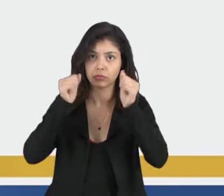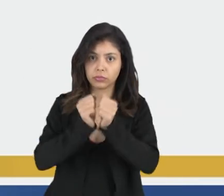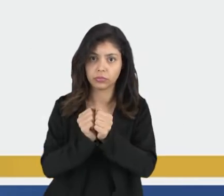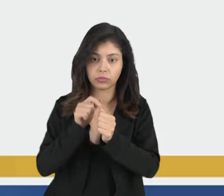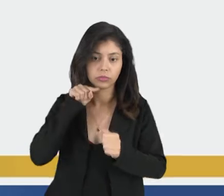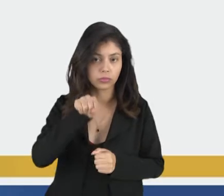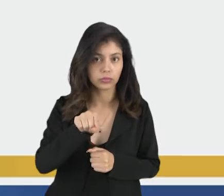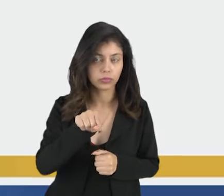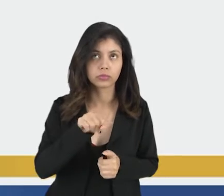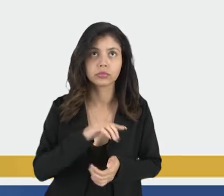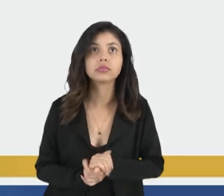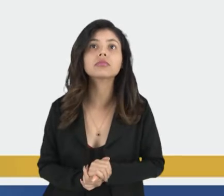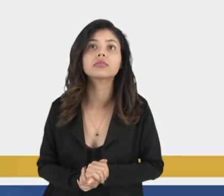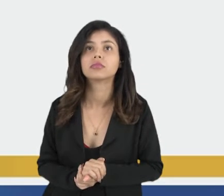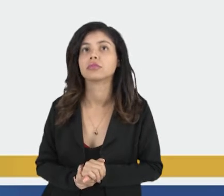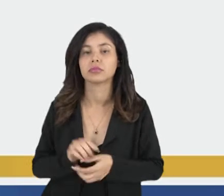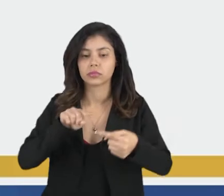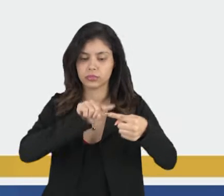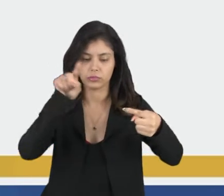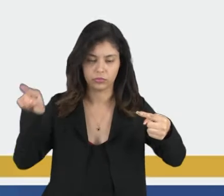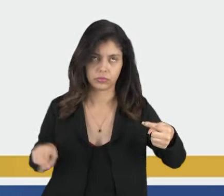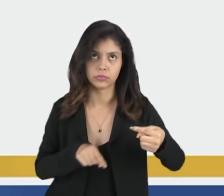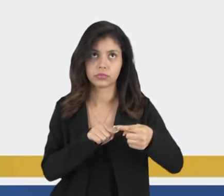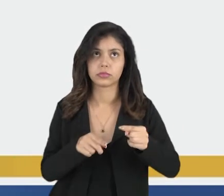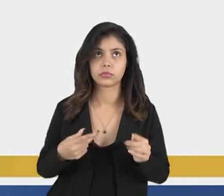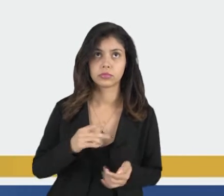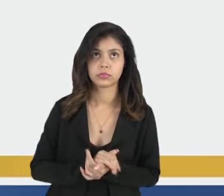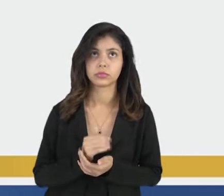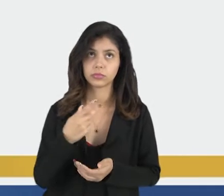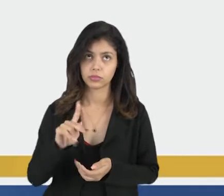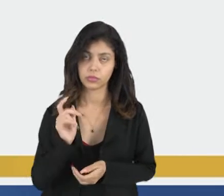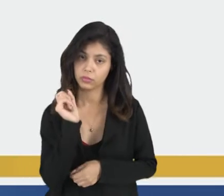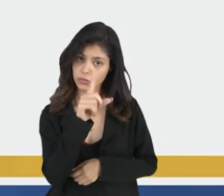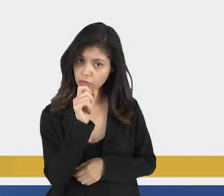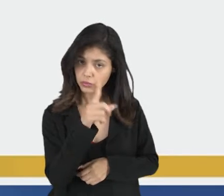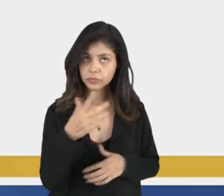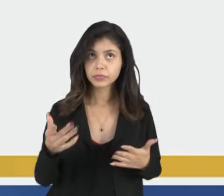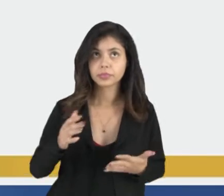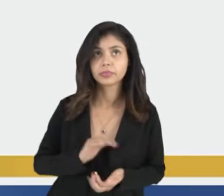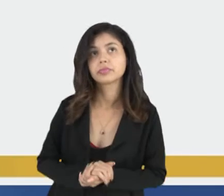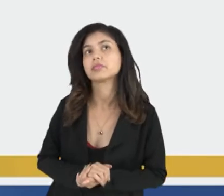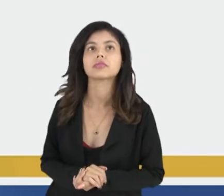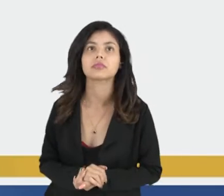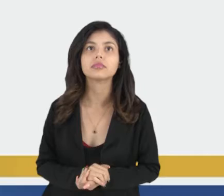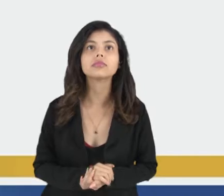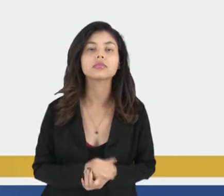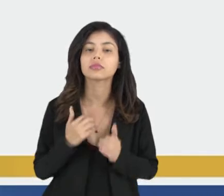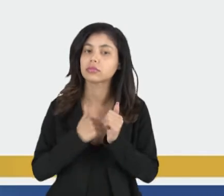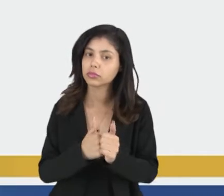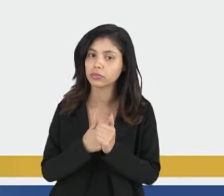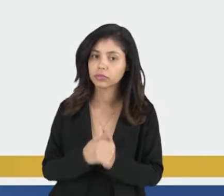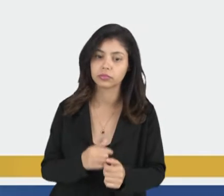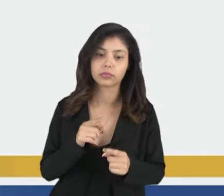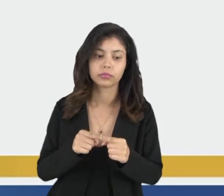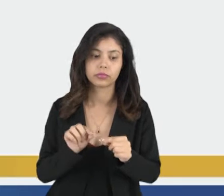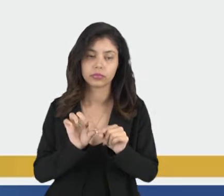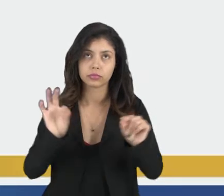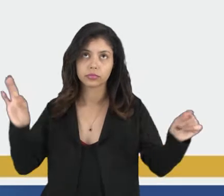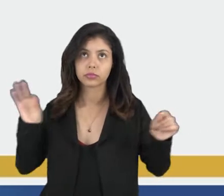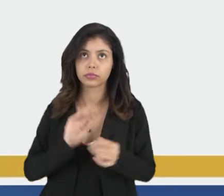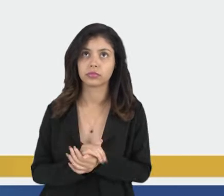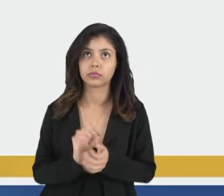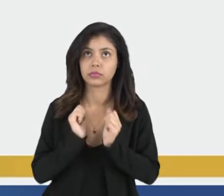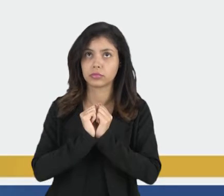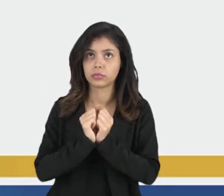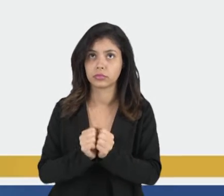centro, tá, da circunferência à sua extremidade, em azul. O segmento de reta que